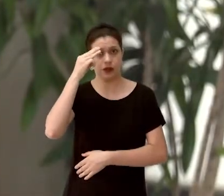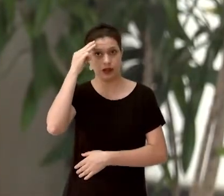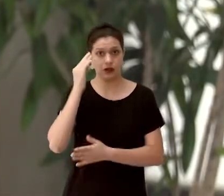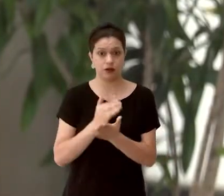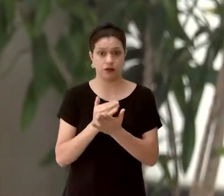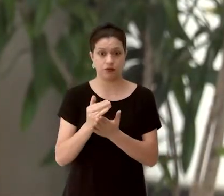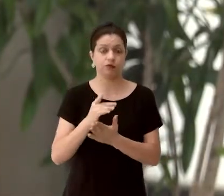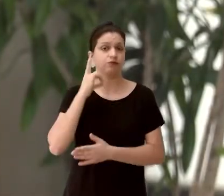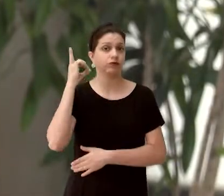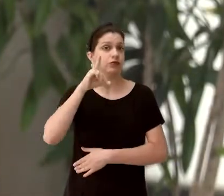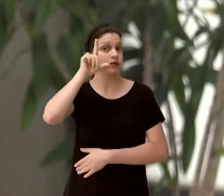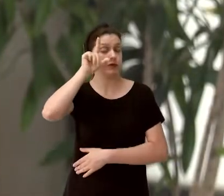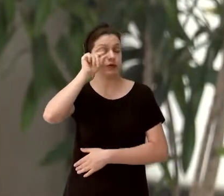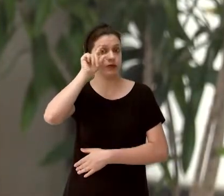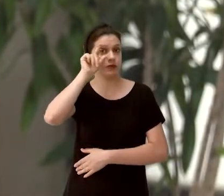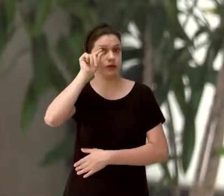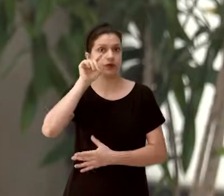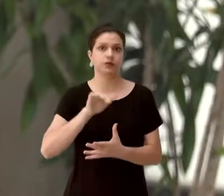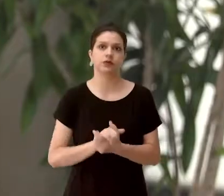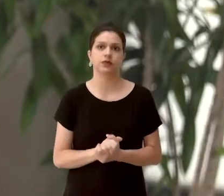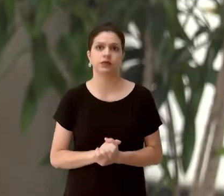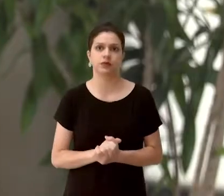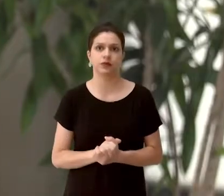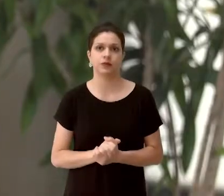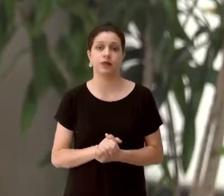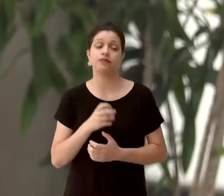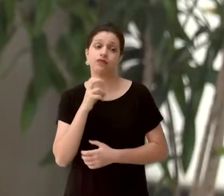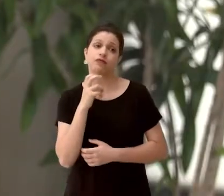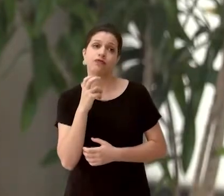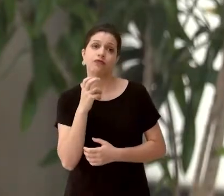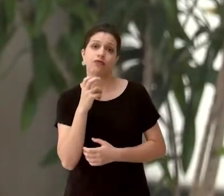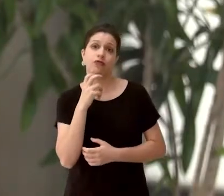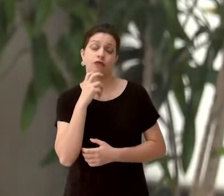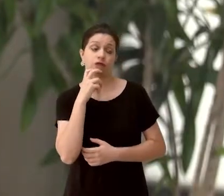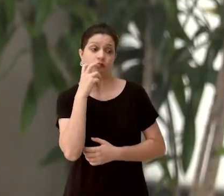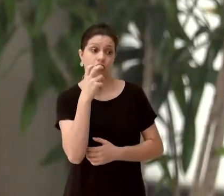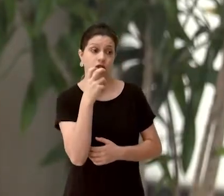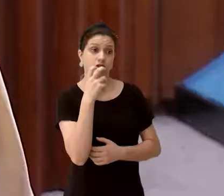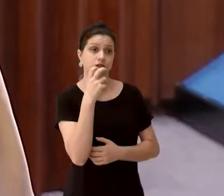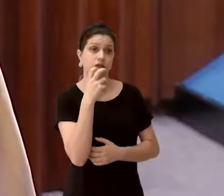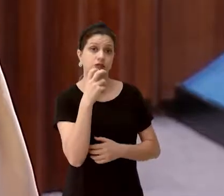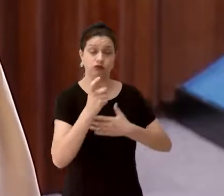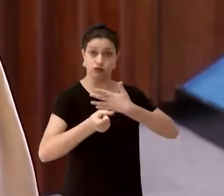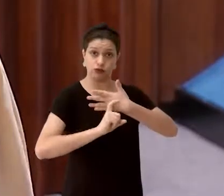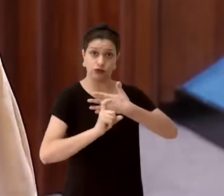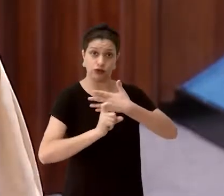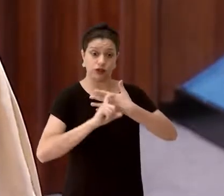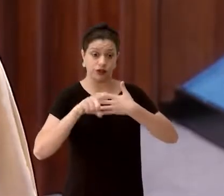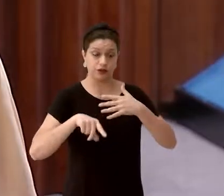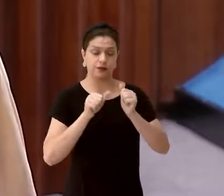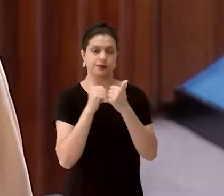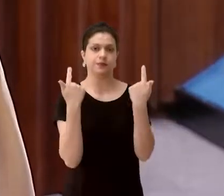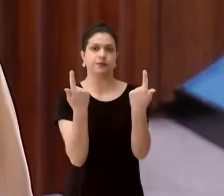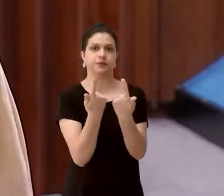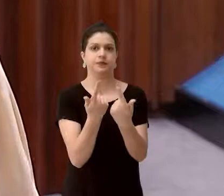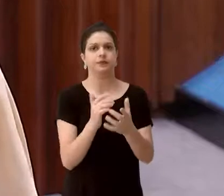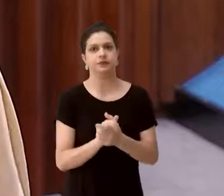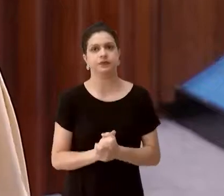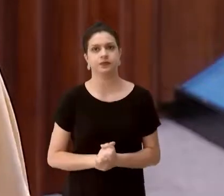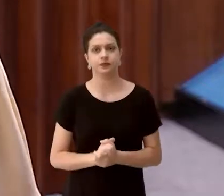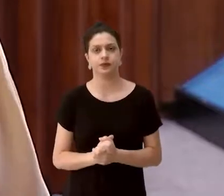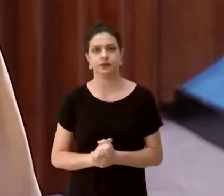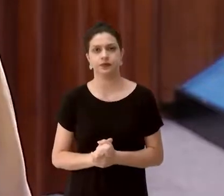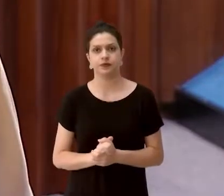Claro, que passou a ser a voz do Executivo na Assembleia Legislativa. Foi divulgado oficialmente